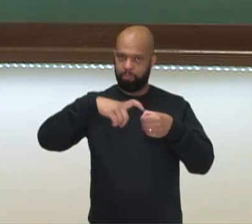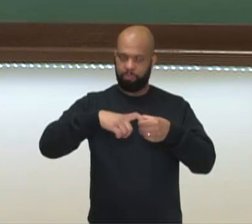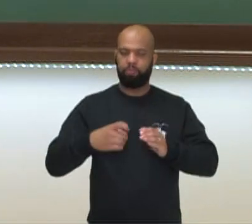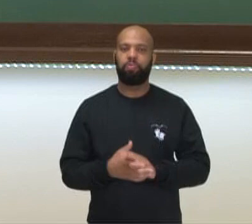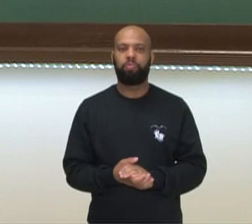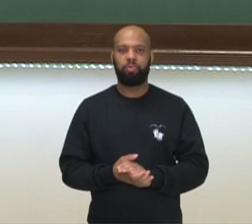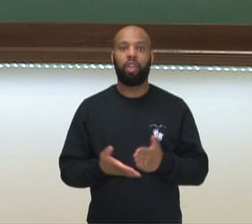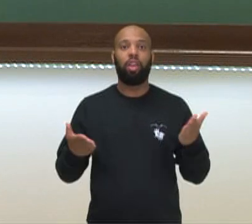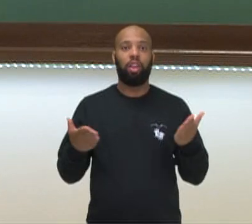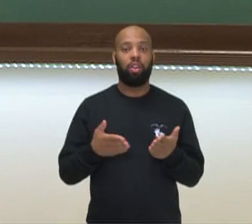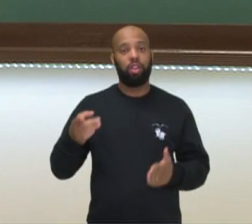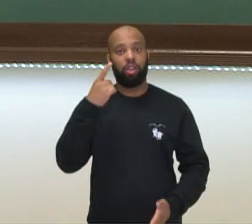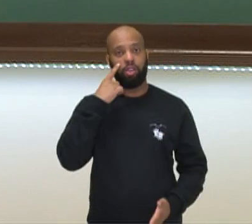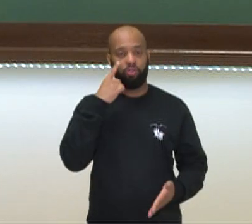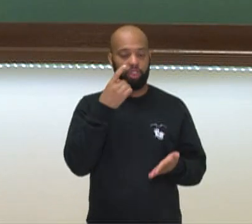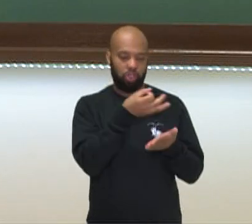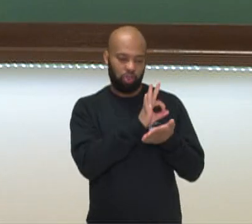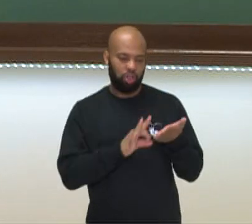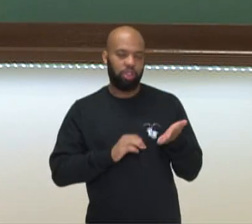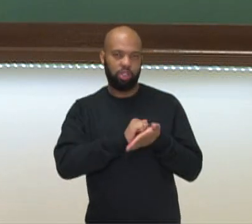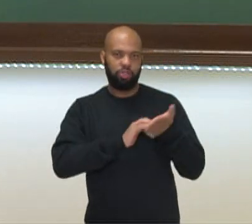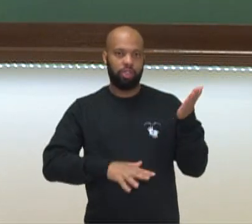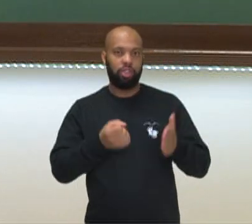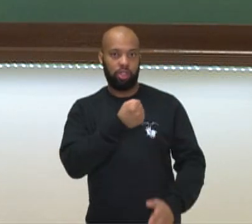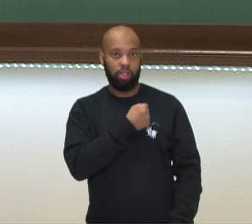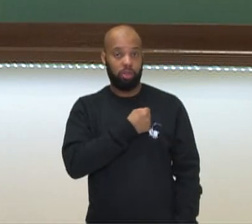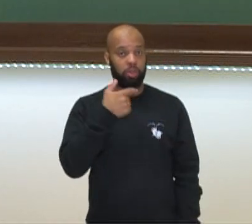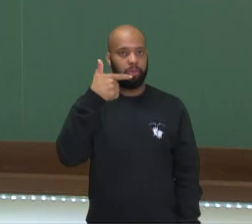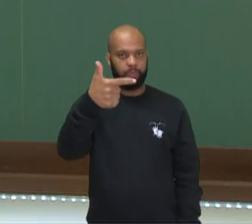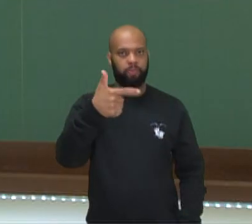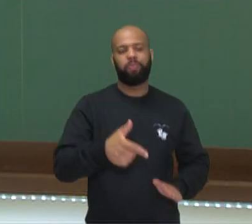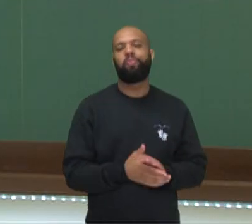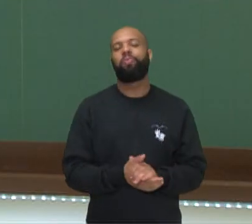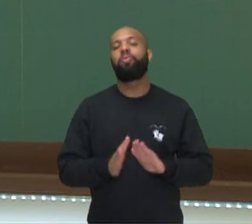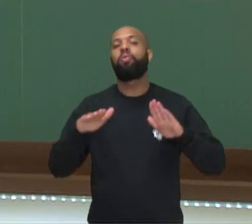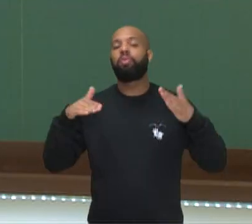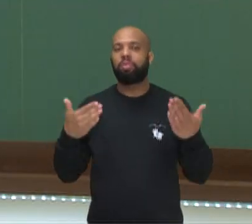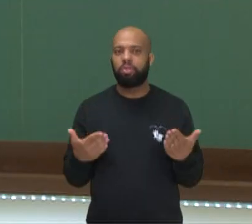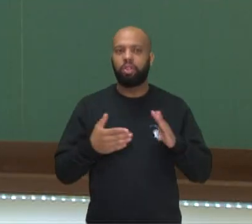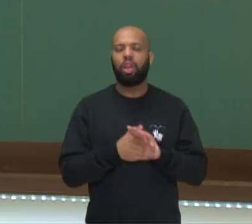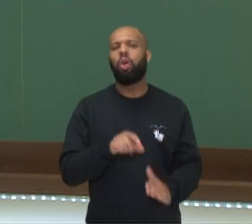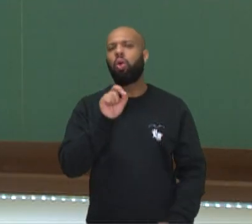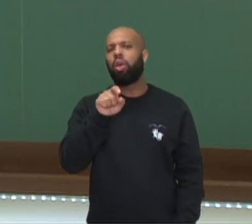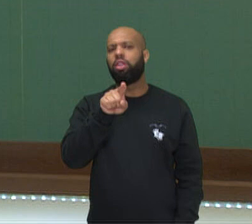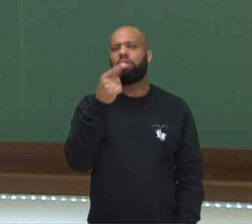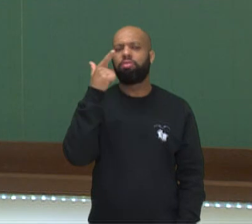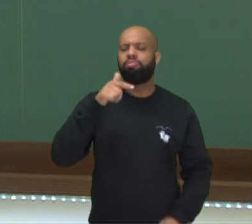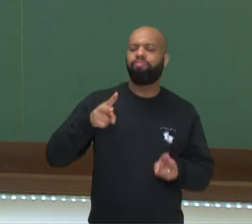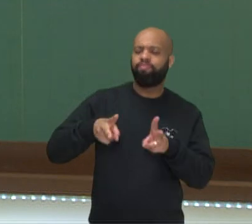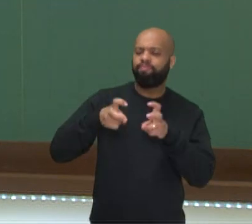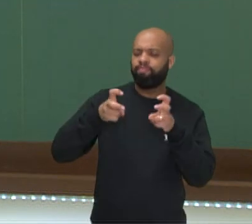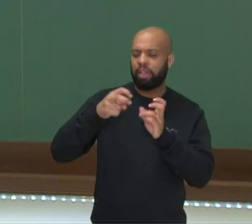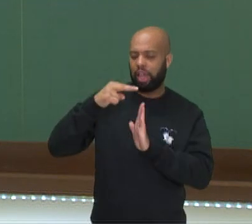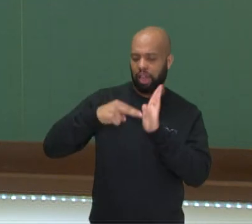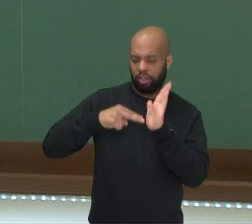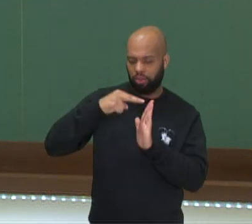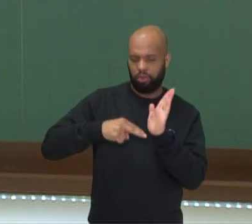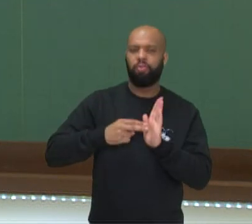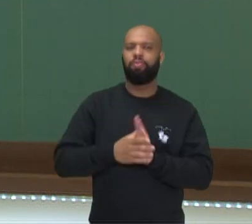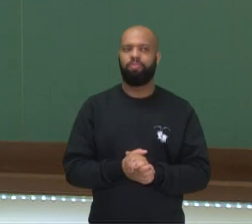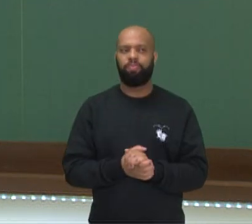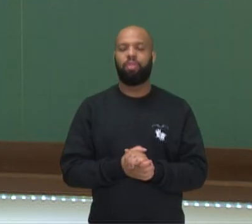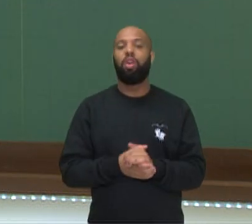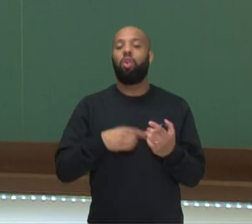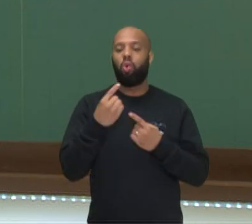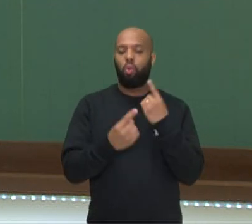Voltamos! Vamos para a correção da nossa atividade 2? Então, o que vocês observaram ali na leitura?